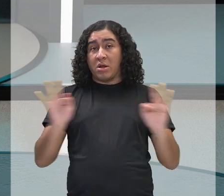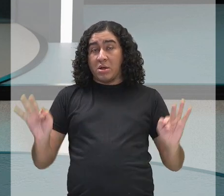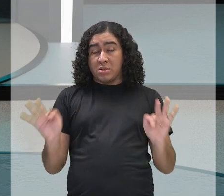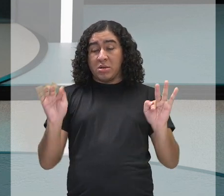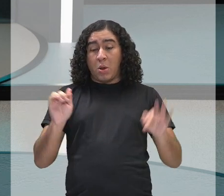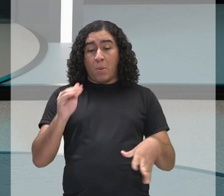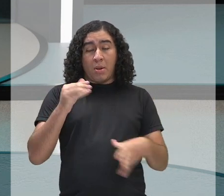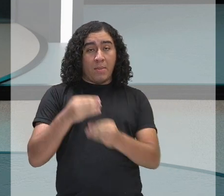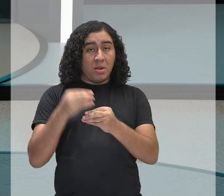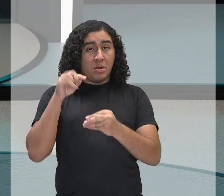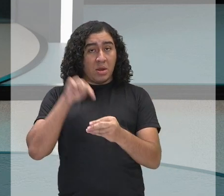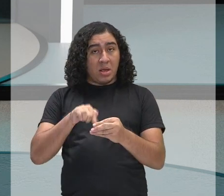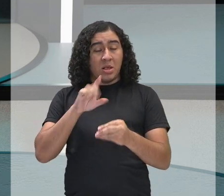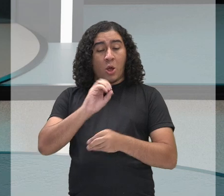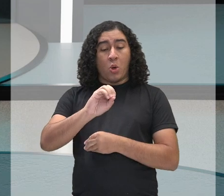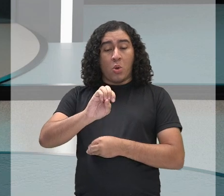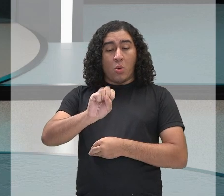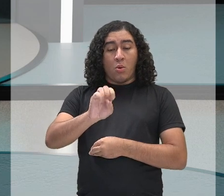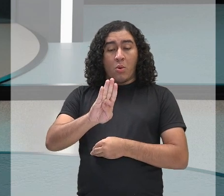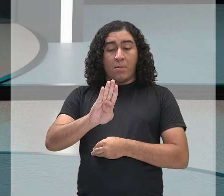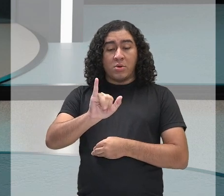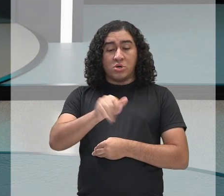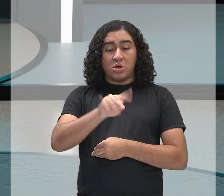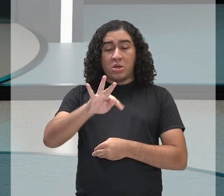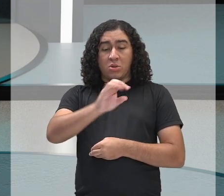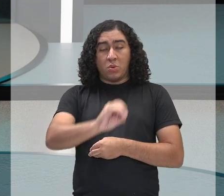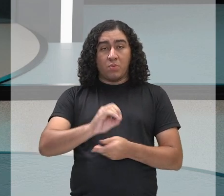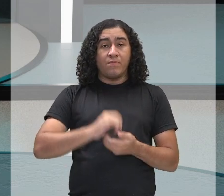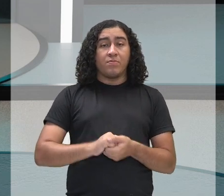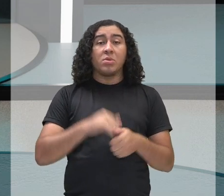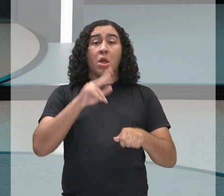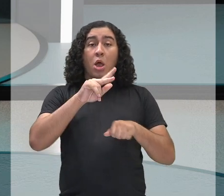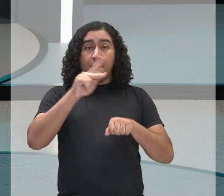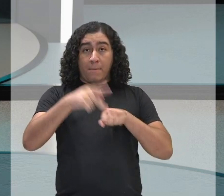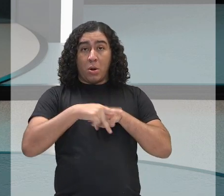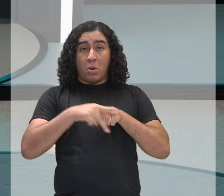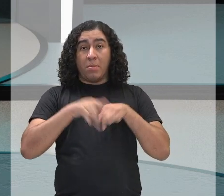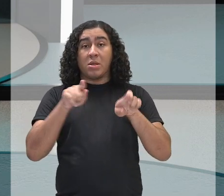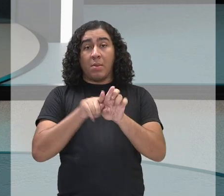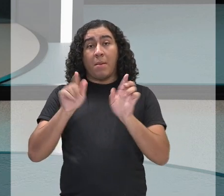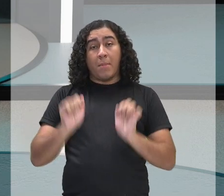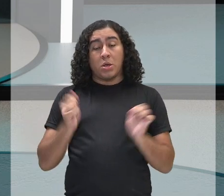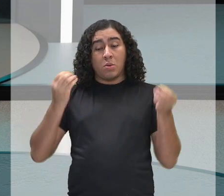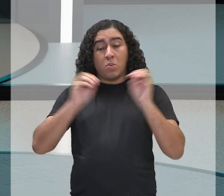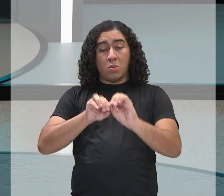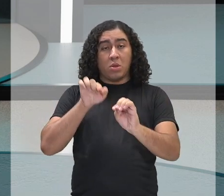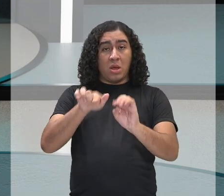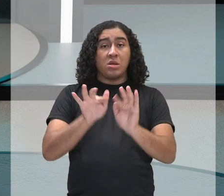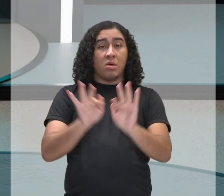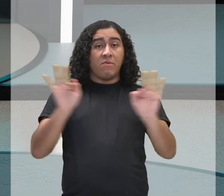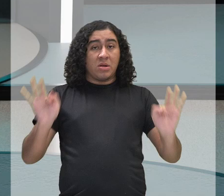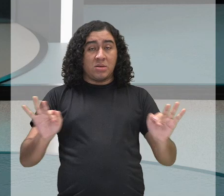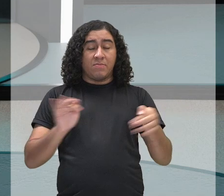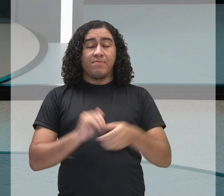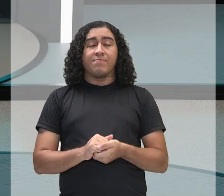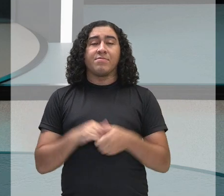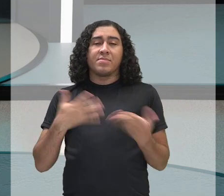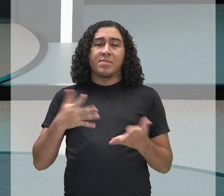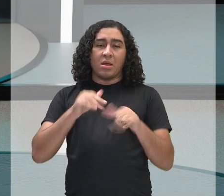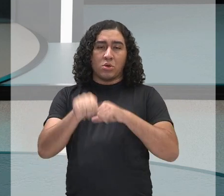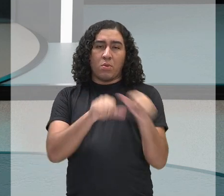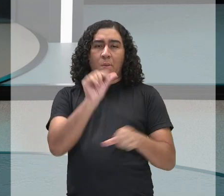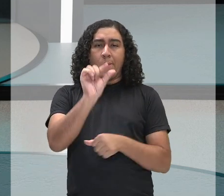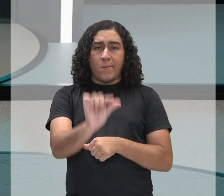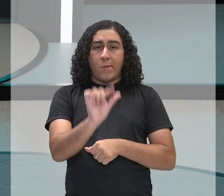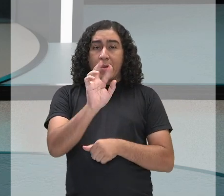é objeto. E os pronomes também podem assumir essa função de objeto, tá? Aí ele vai modificar um pouquinho. Ele vai